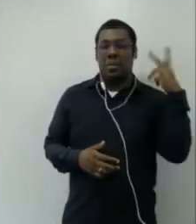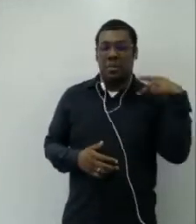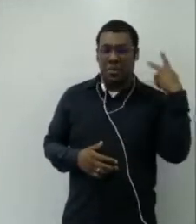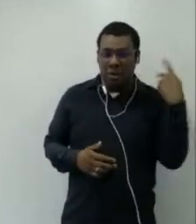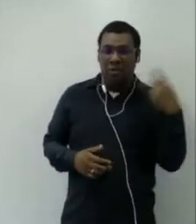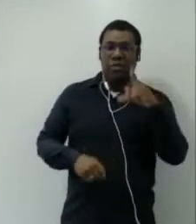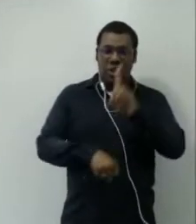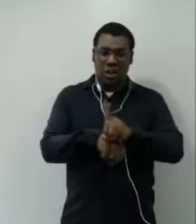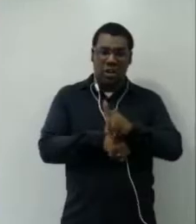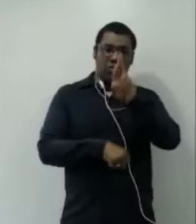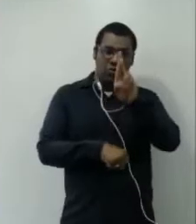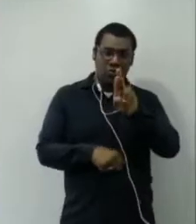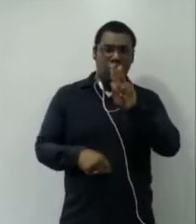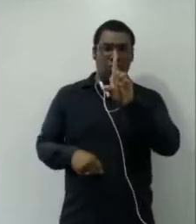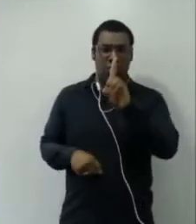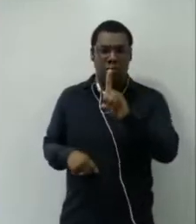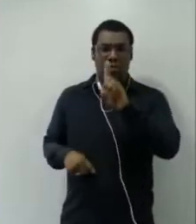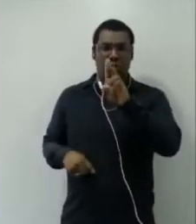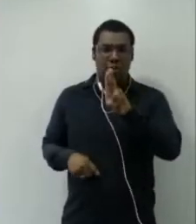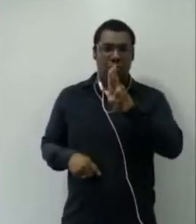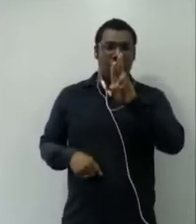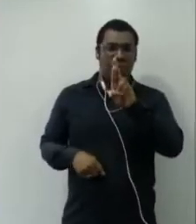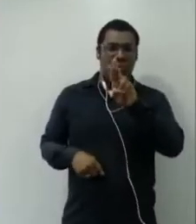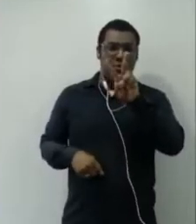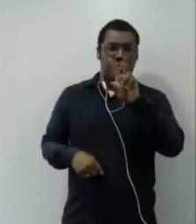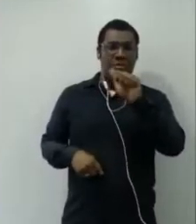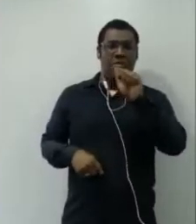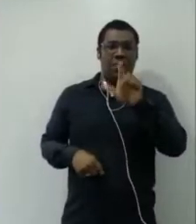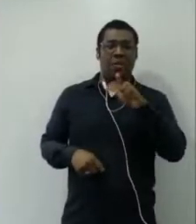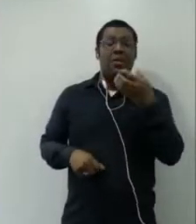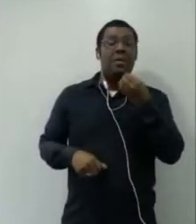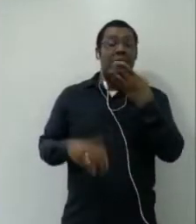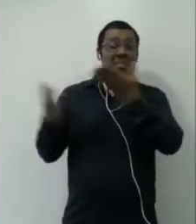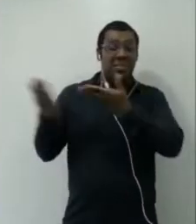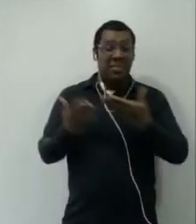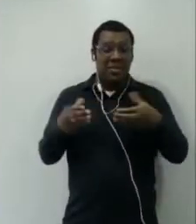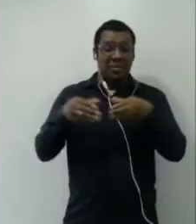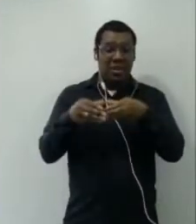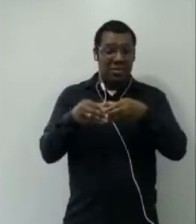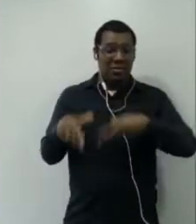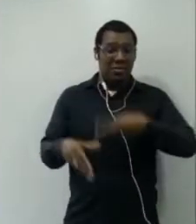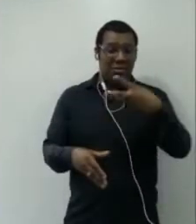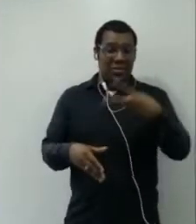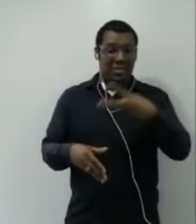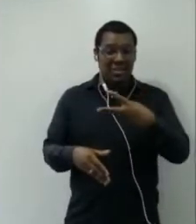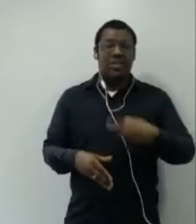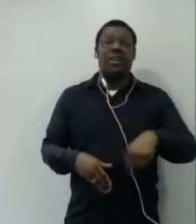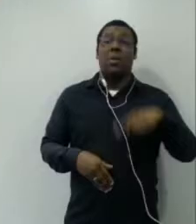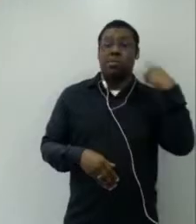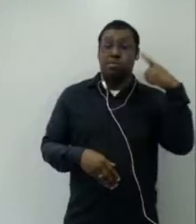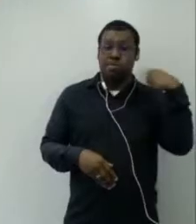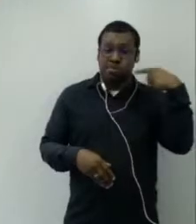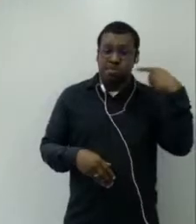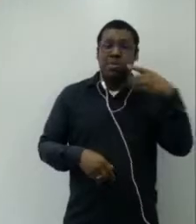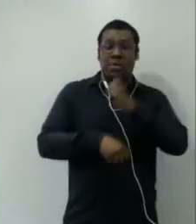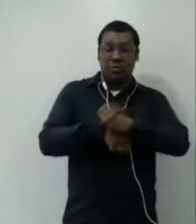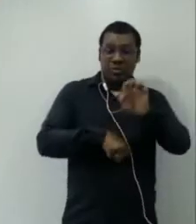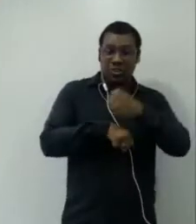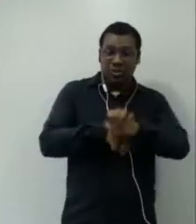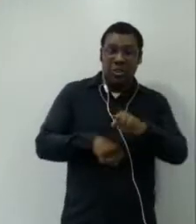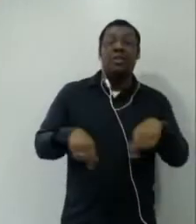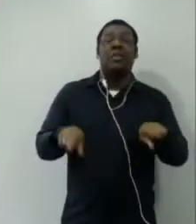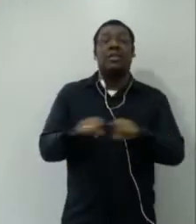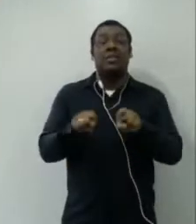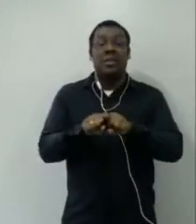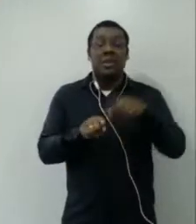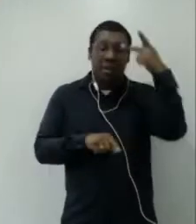bem-vindo à nossa terceira turma, senhores advogados, estagiários que nos acompanham, senhores funcionários na pessoa da doutora